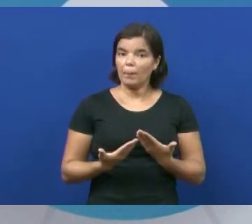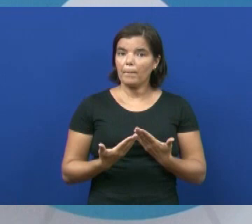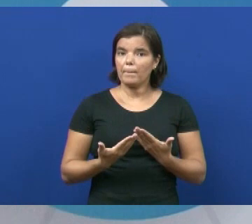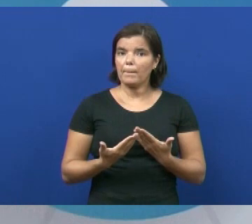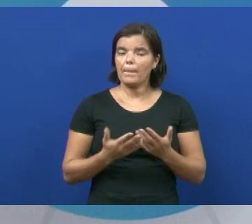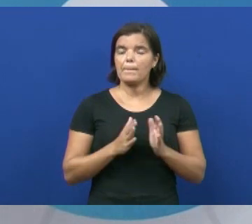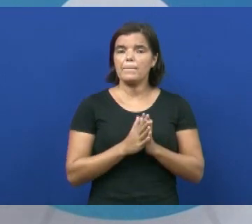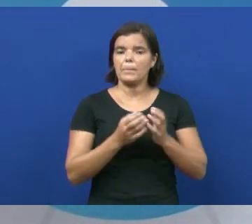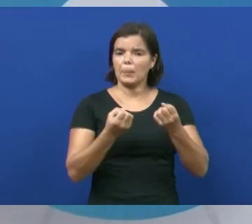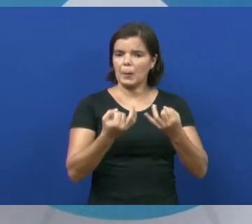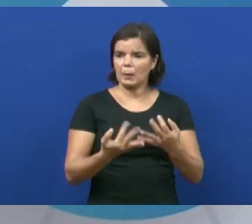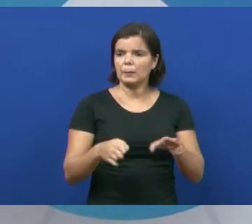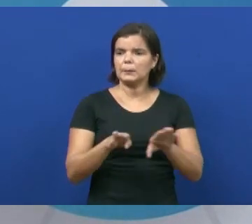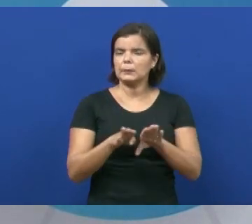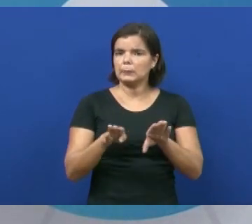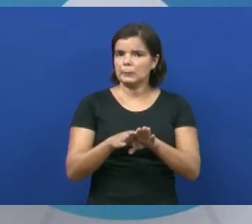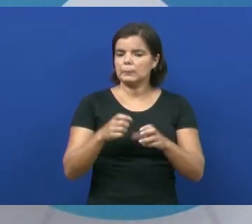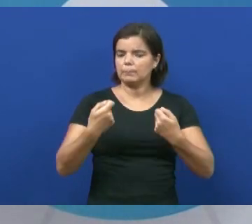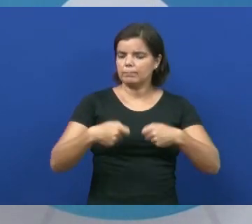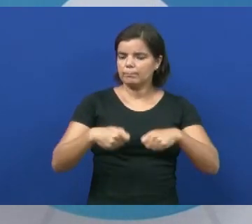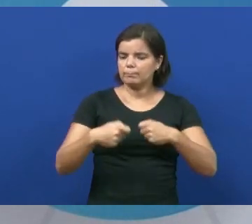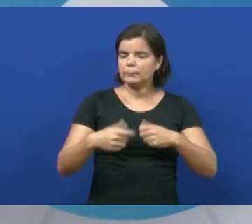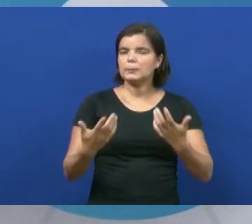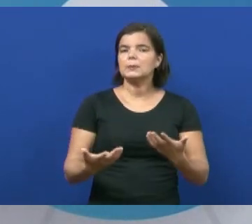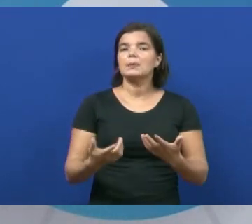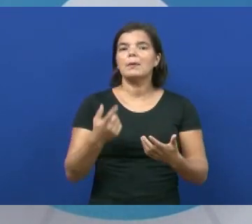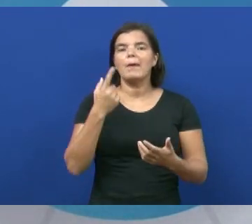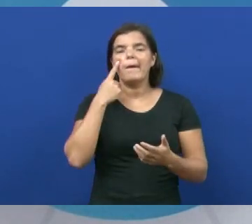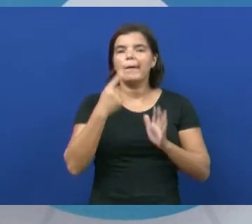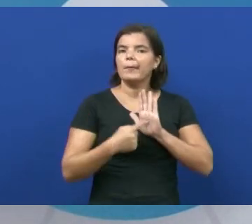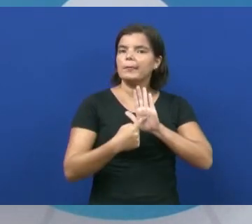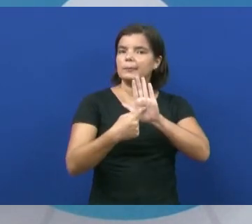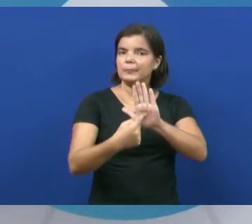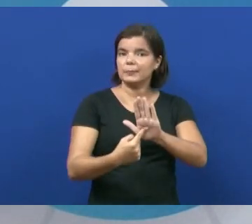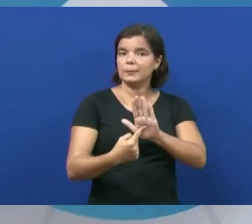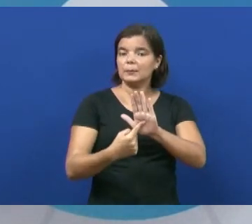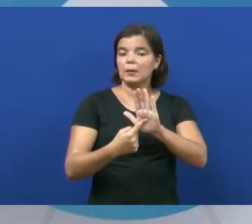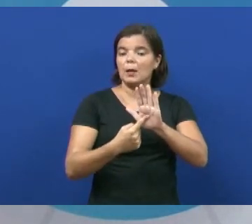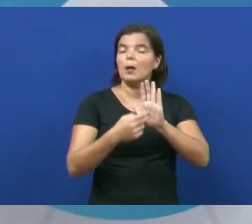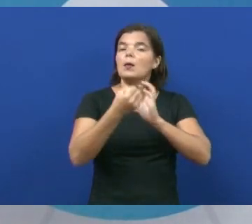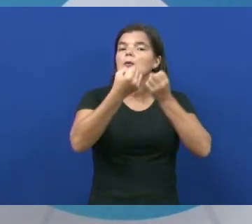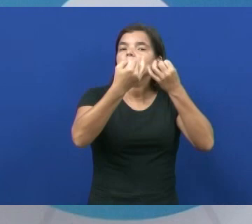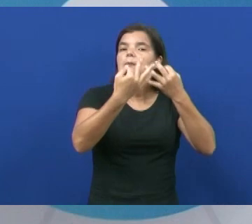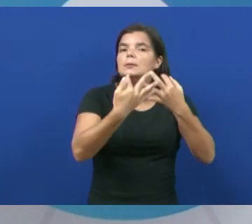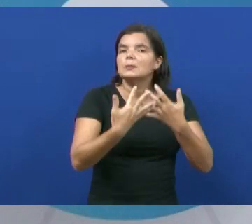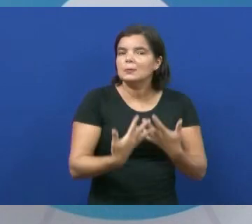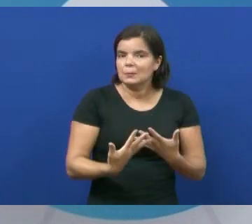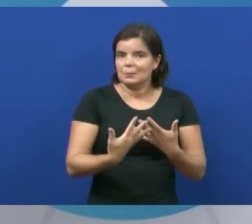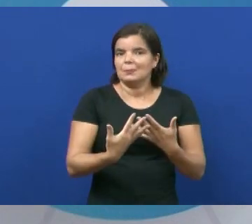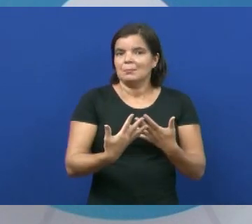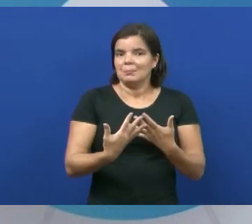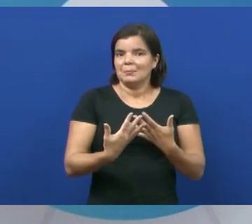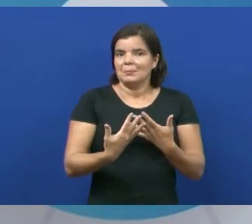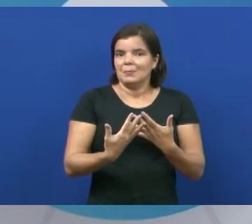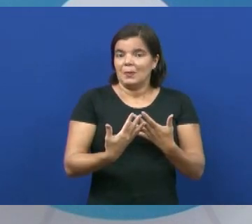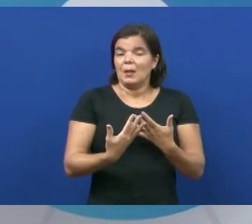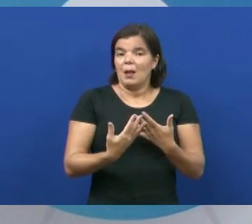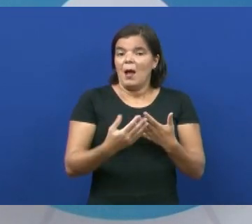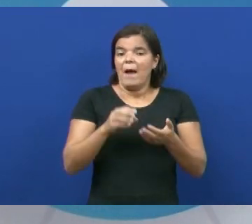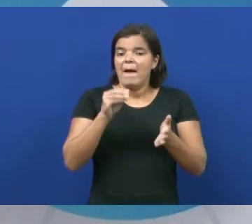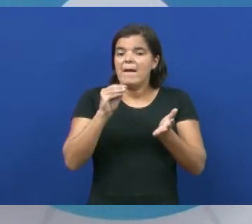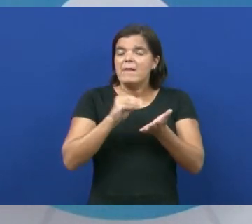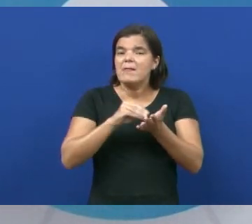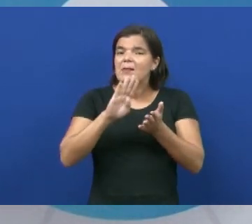E para falar algo também que nós precisamos mencionar é o conceito, tá? Ou seja, a falsificação